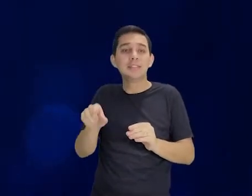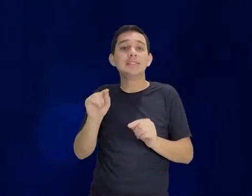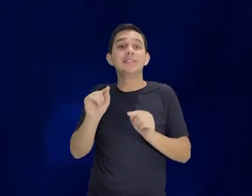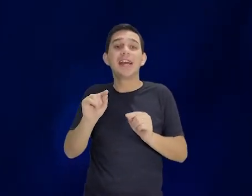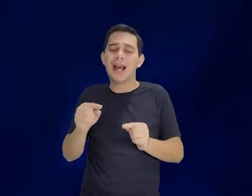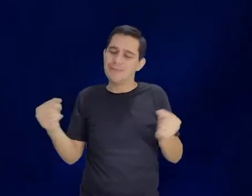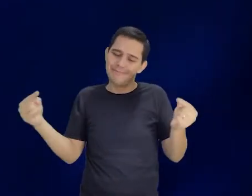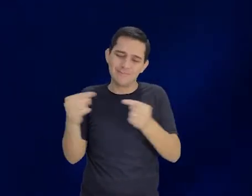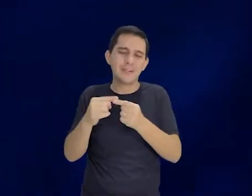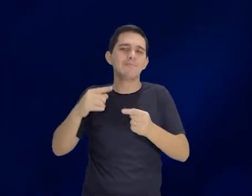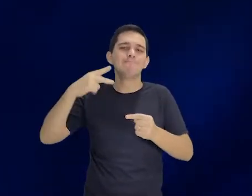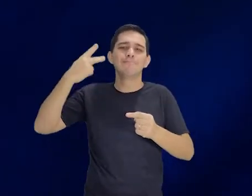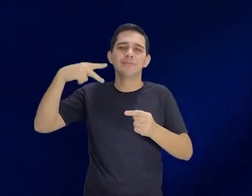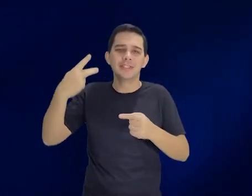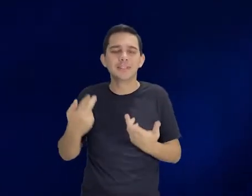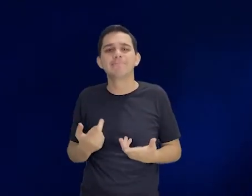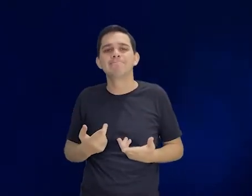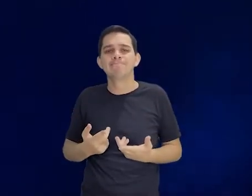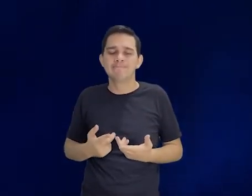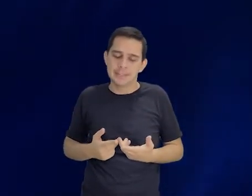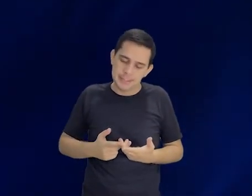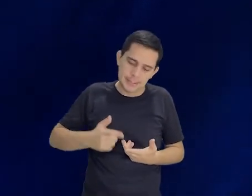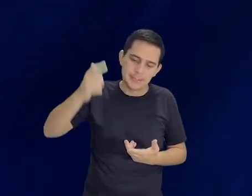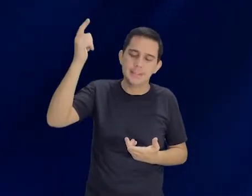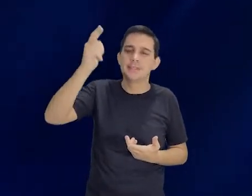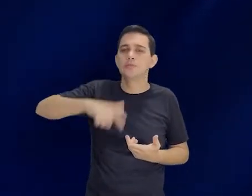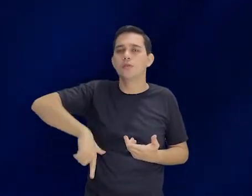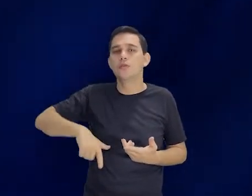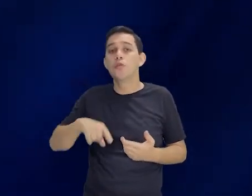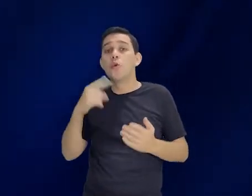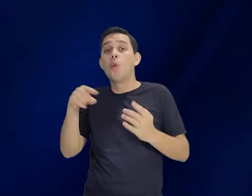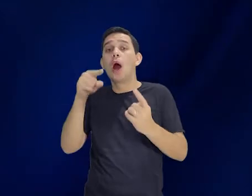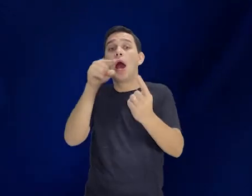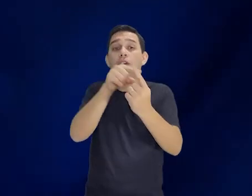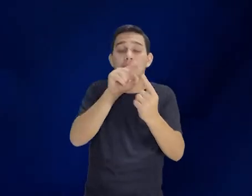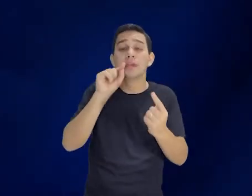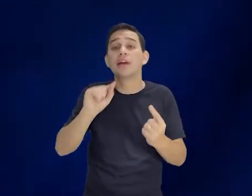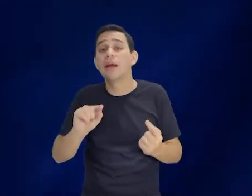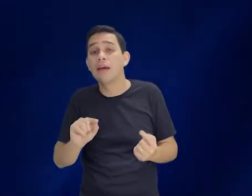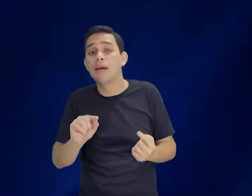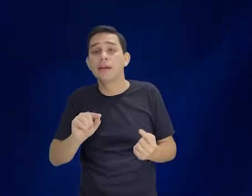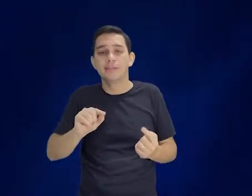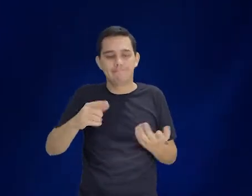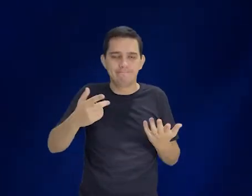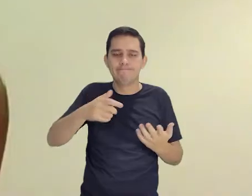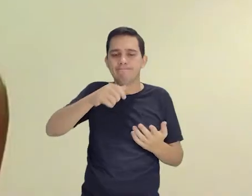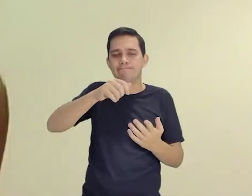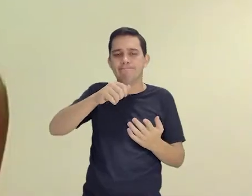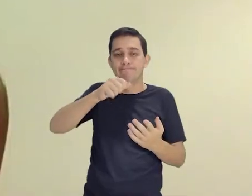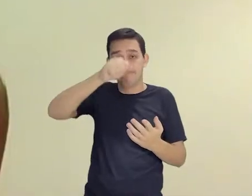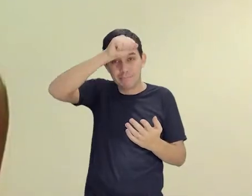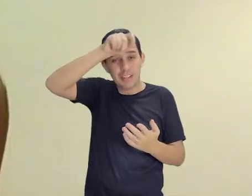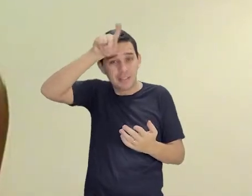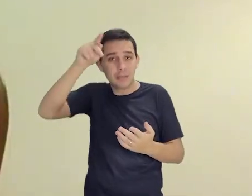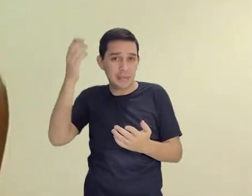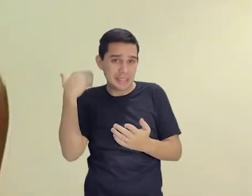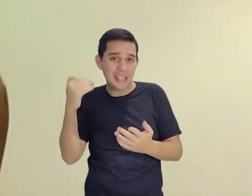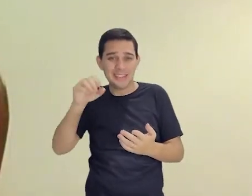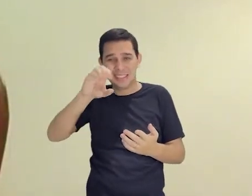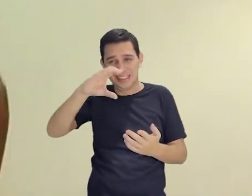Executivo. E aqui, mais uma vez, nós tivemos como alvo o ex-prefeito, César Ladeira,